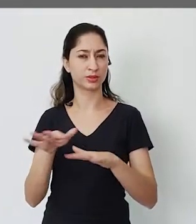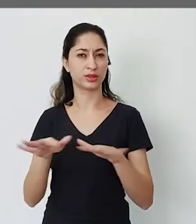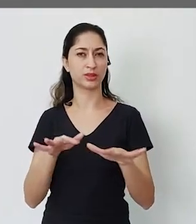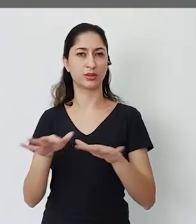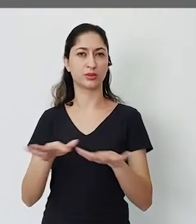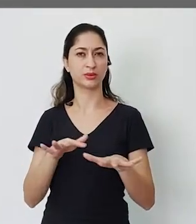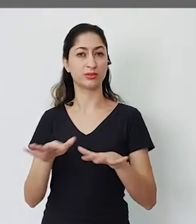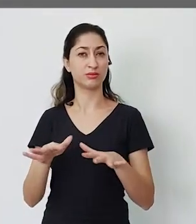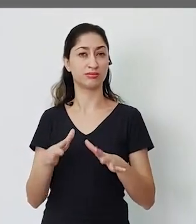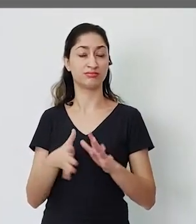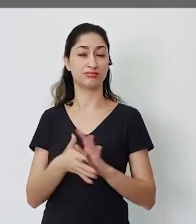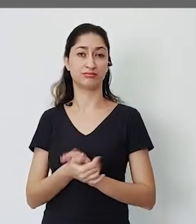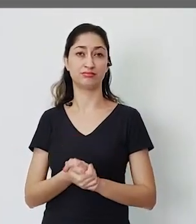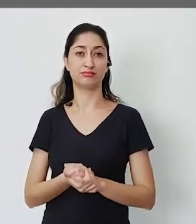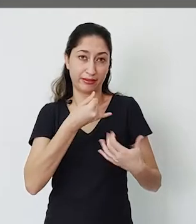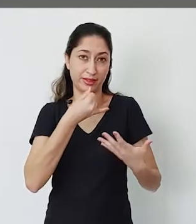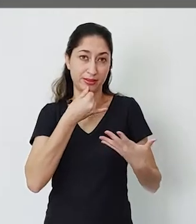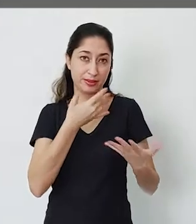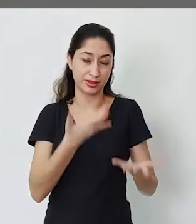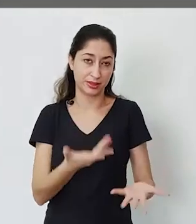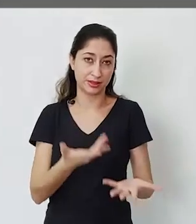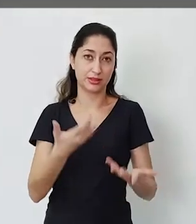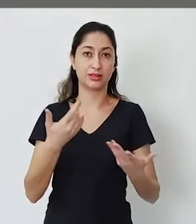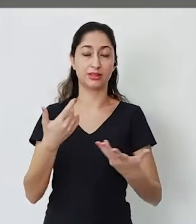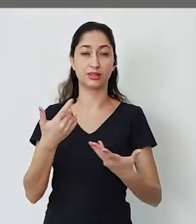colocadas, né, na periferia e na marginalidade.